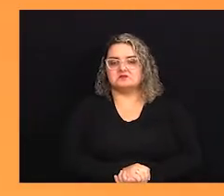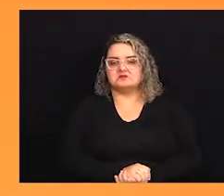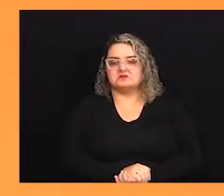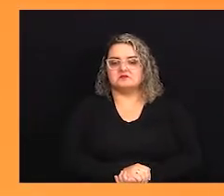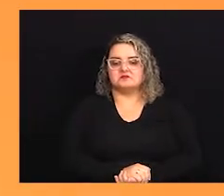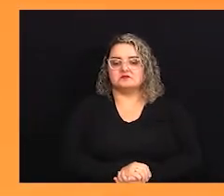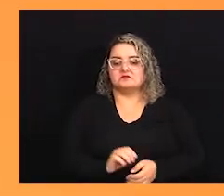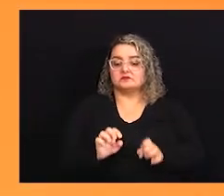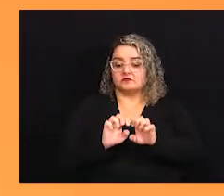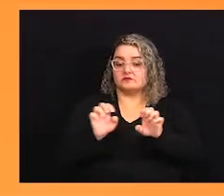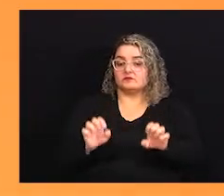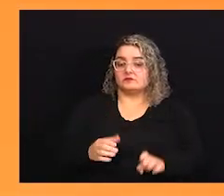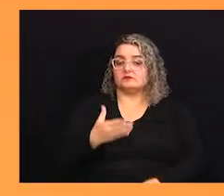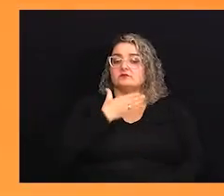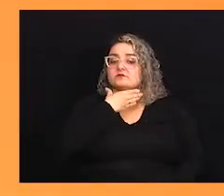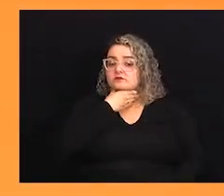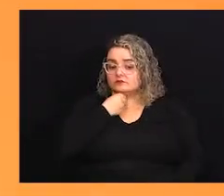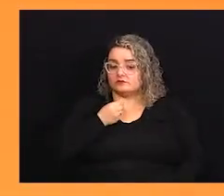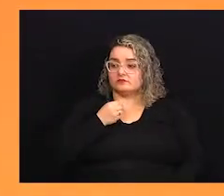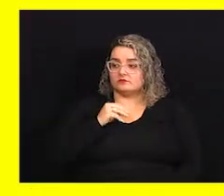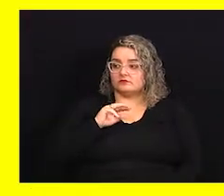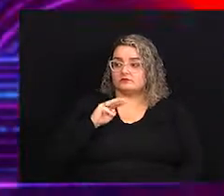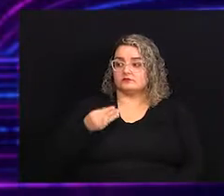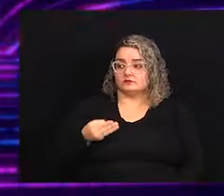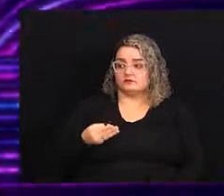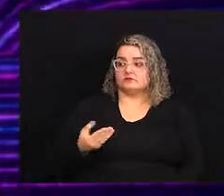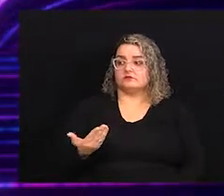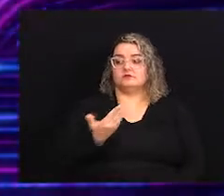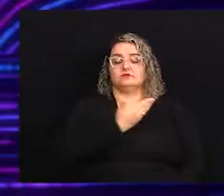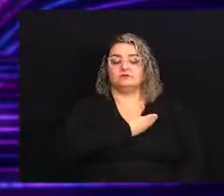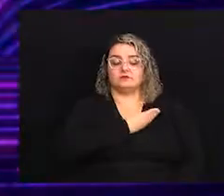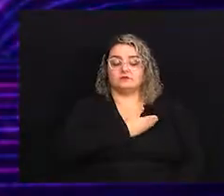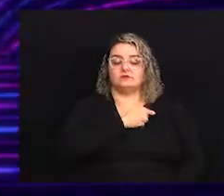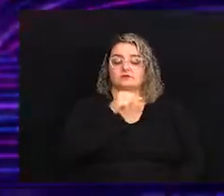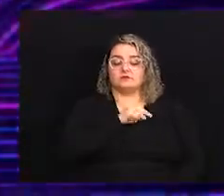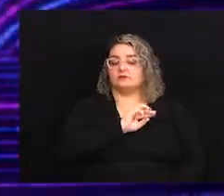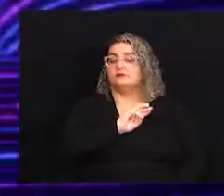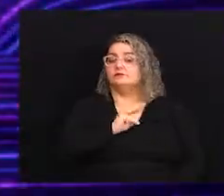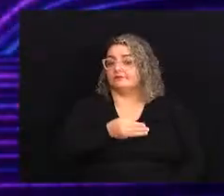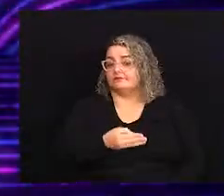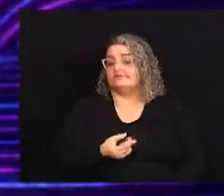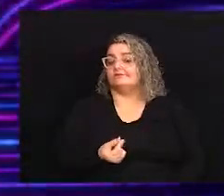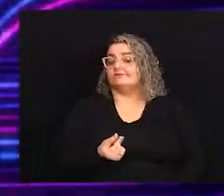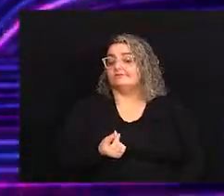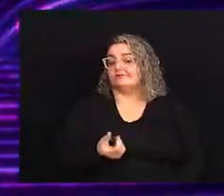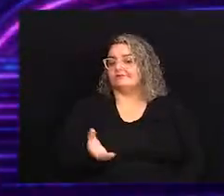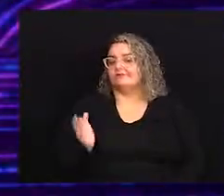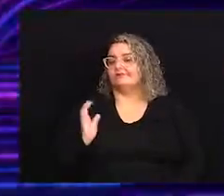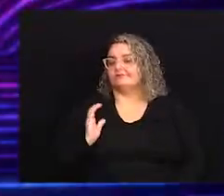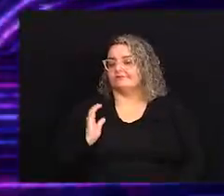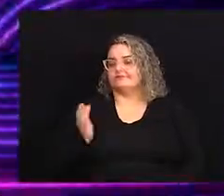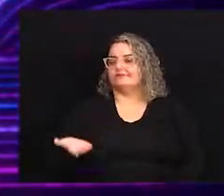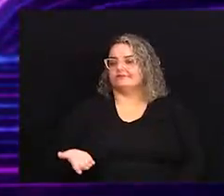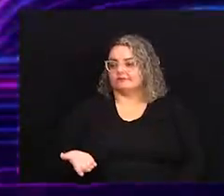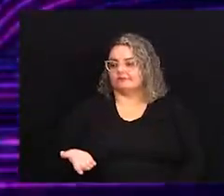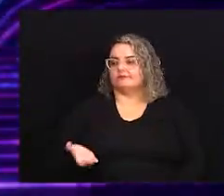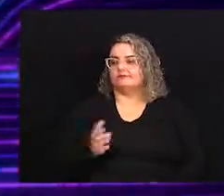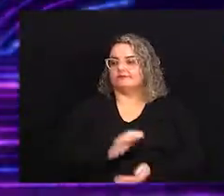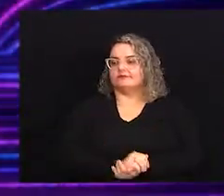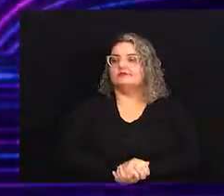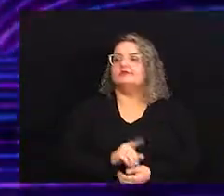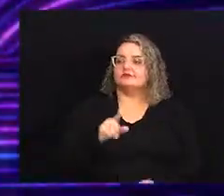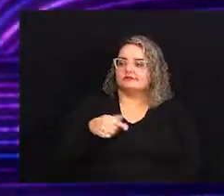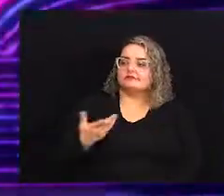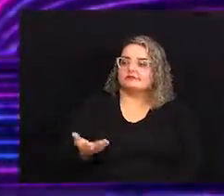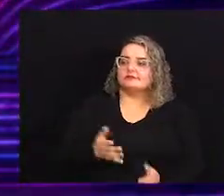no esquema de fraude milionário contra um novo amigo dele milionário. Um esquema de fraude contra um novo amigo dele